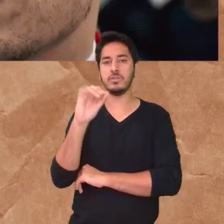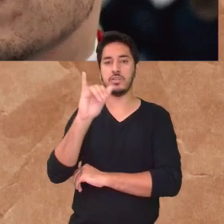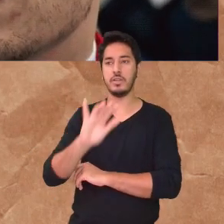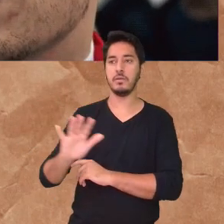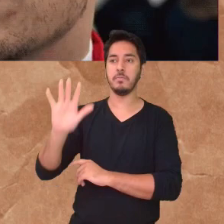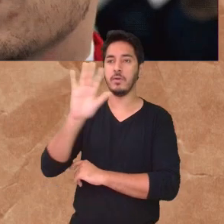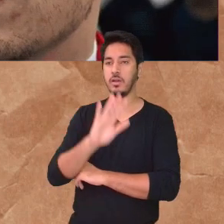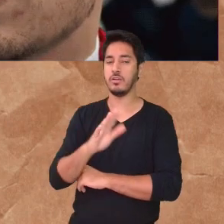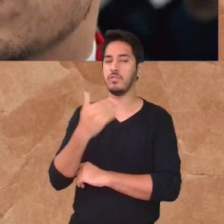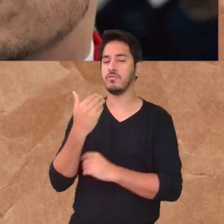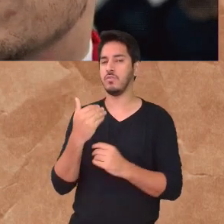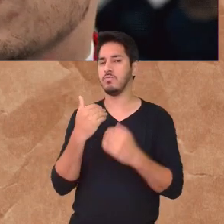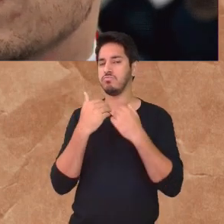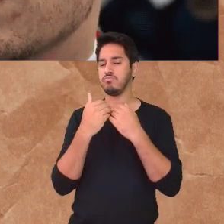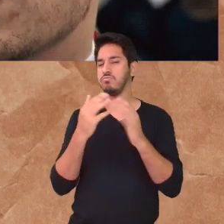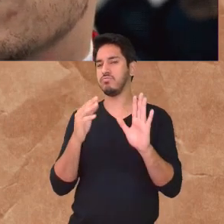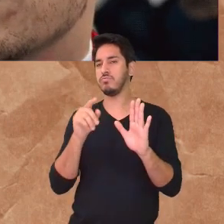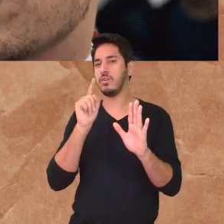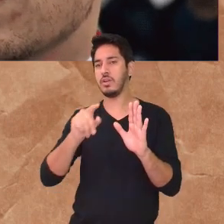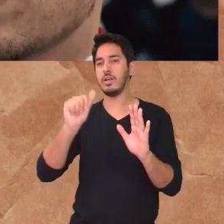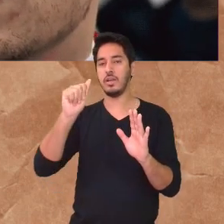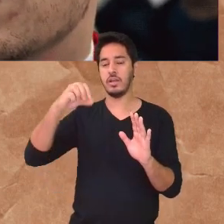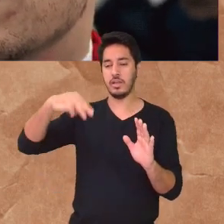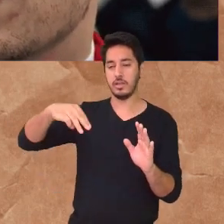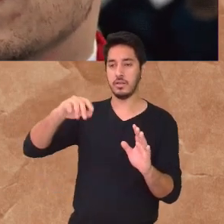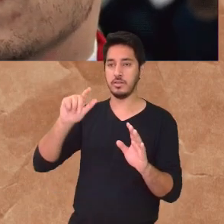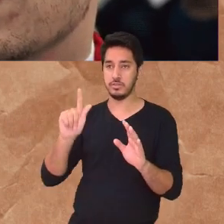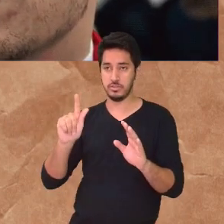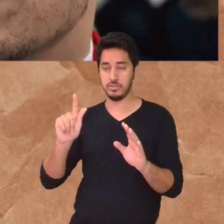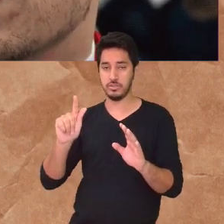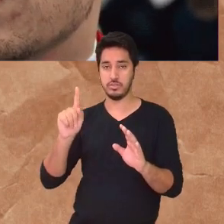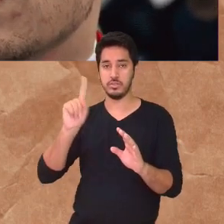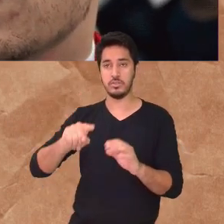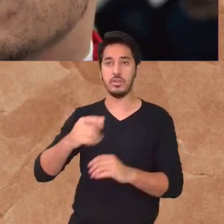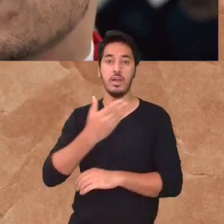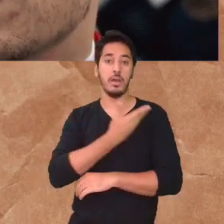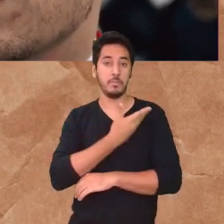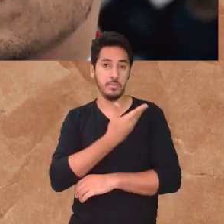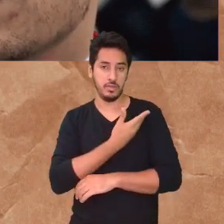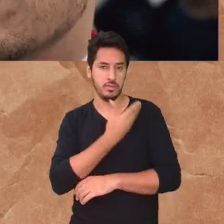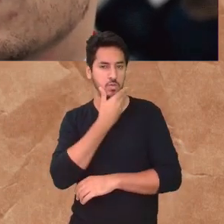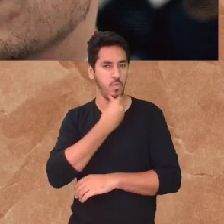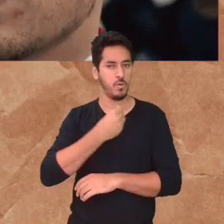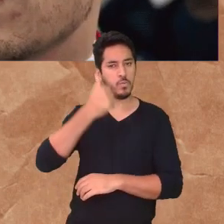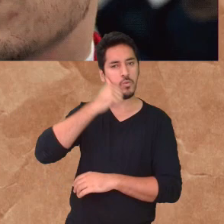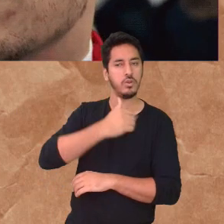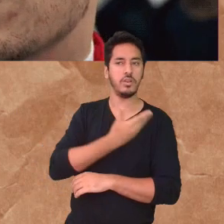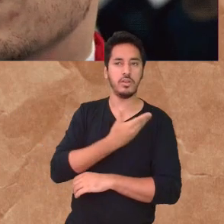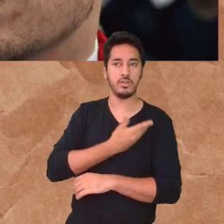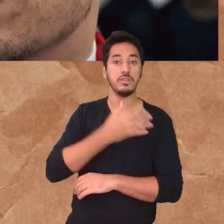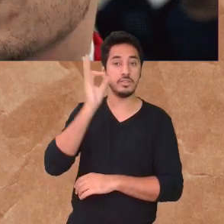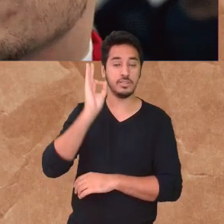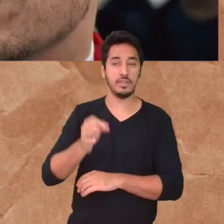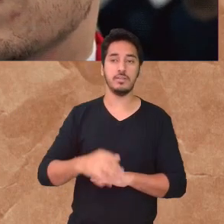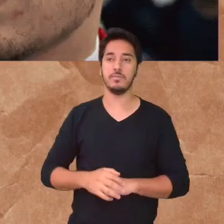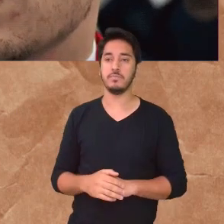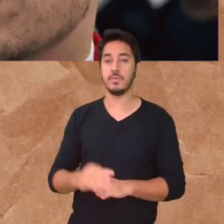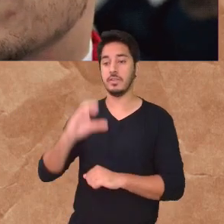aí, eu vou chutar, eu vou chamar aquele AMG de amiga, amigo, acertei? Acertou, Tiago. Acertei.